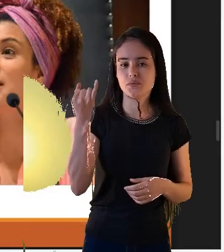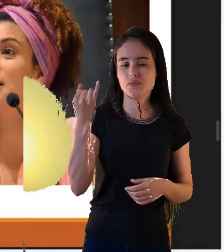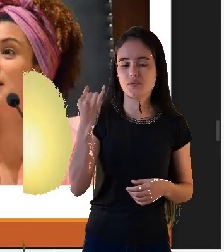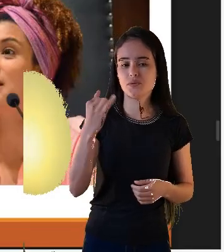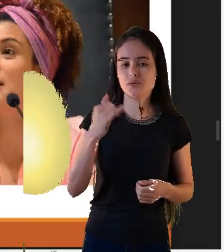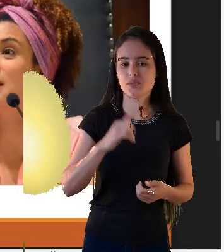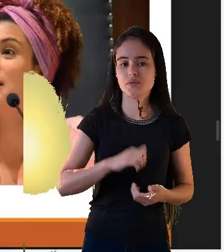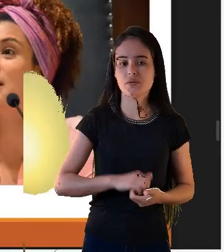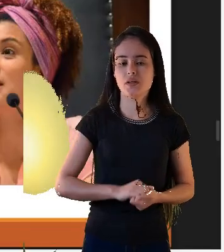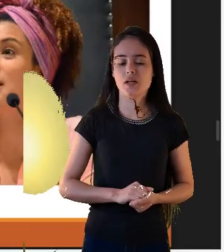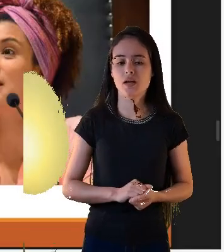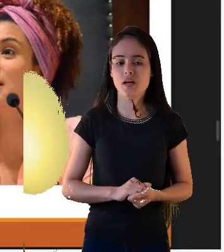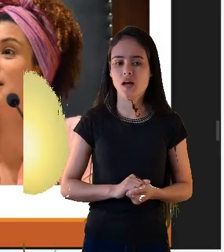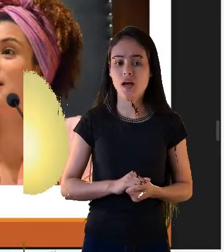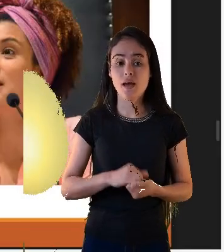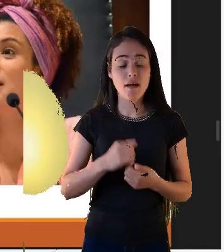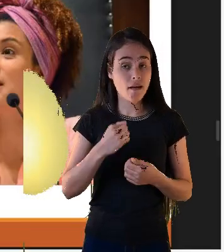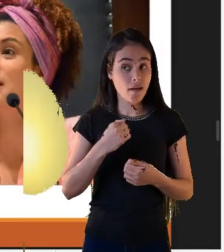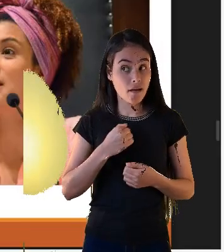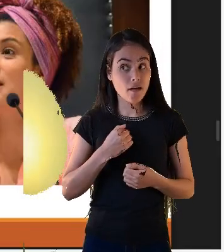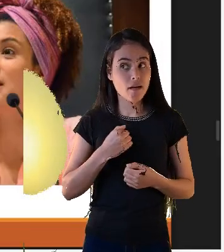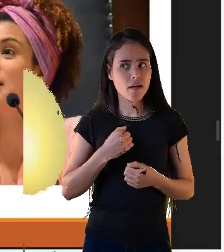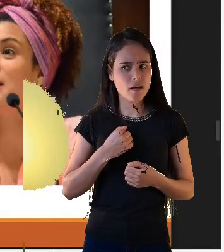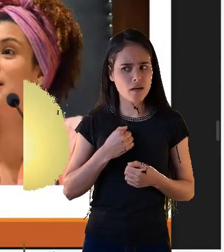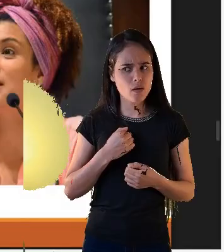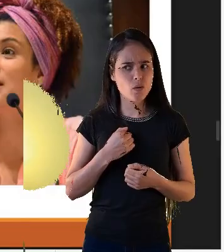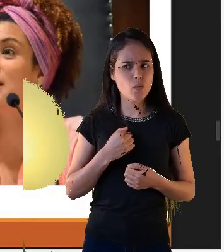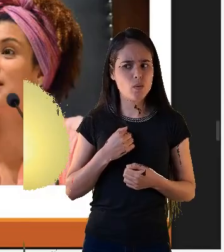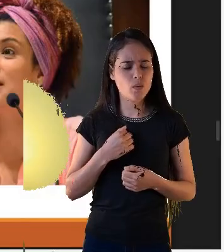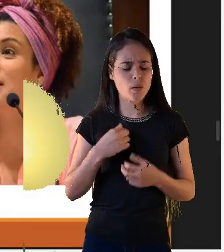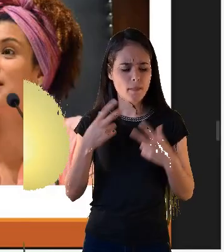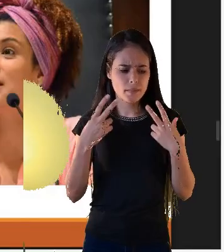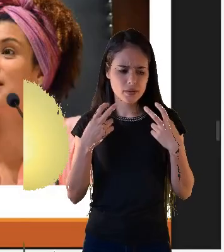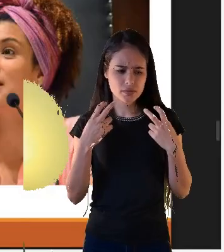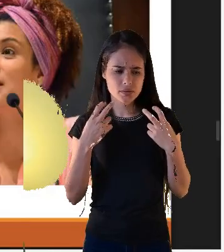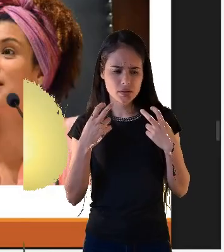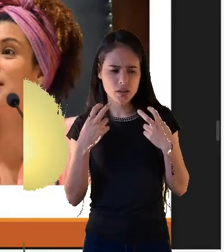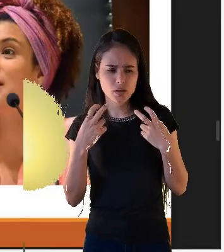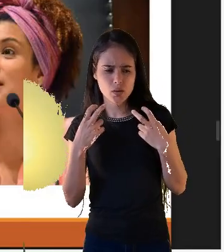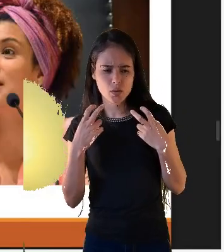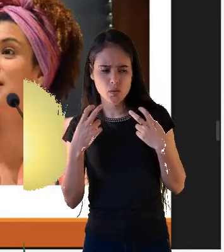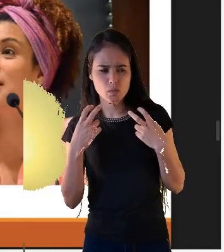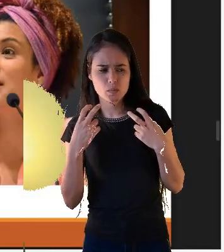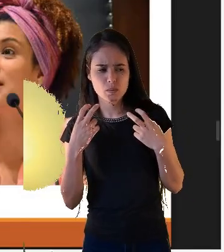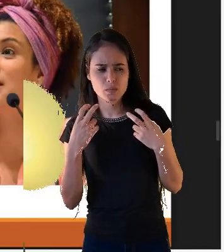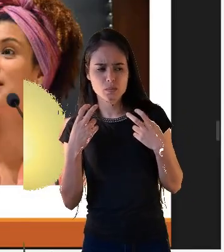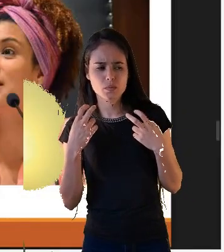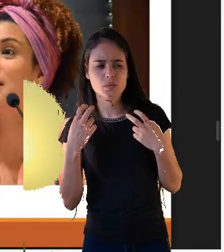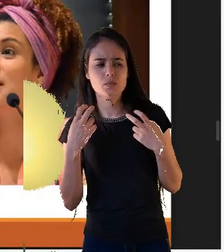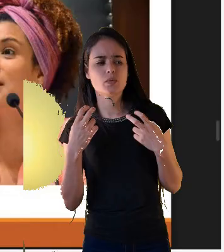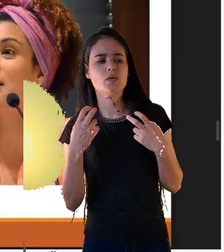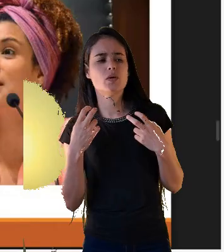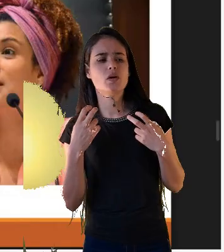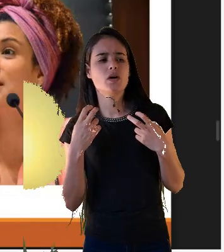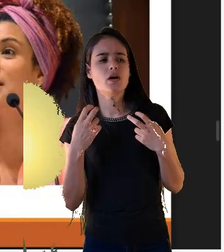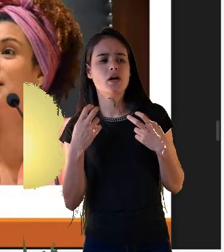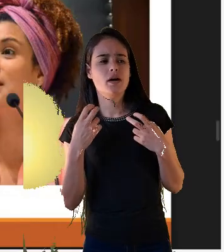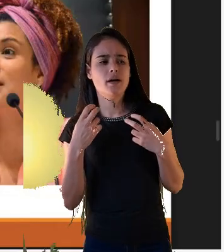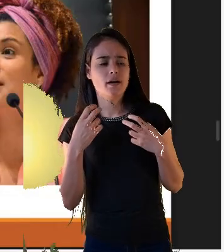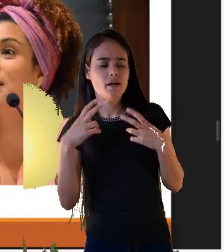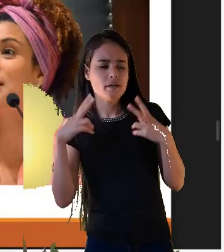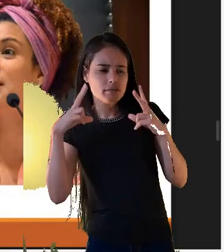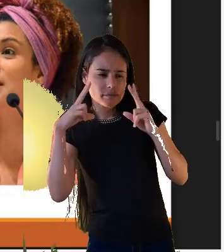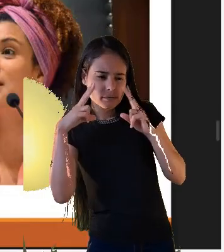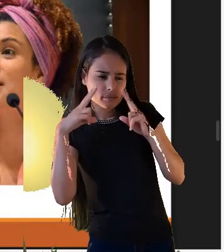Instituto Marielle Franco. Eu acompanhei a Agenda Marielle aqui no Paraná, aqui em Curitiba,